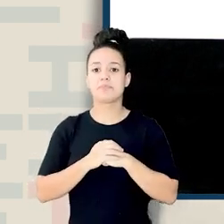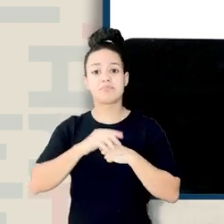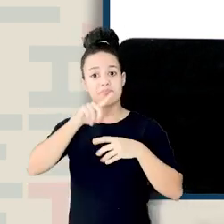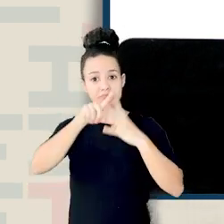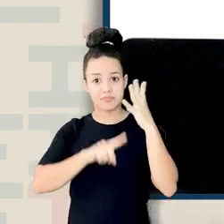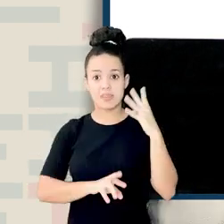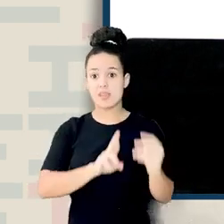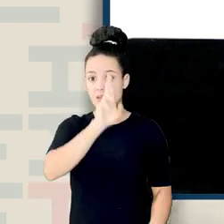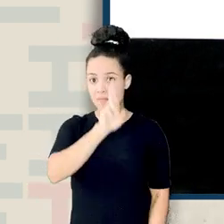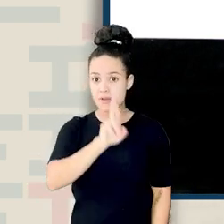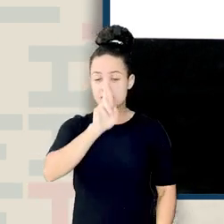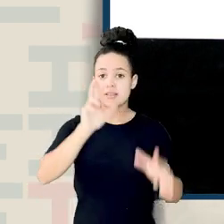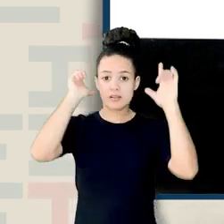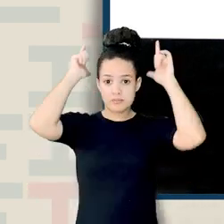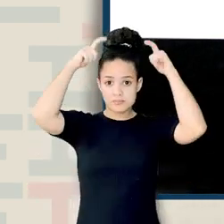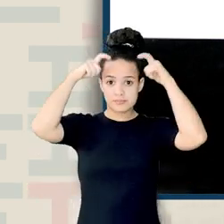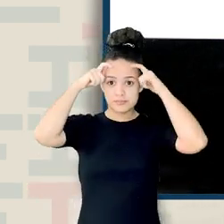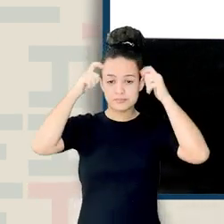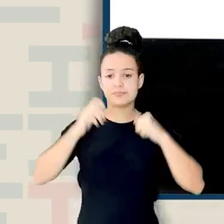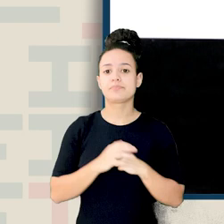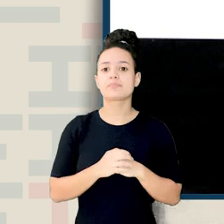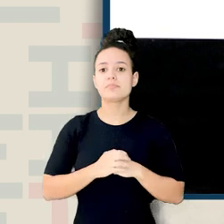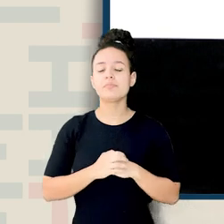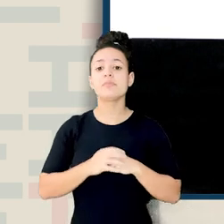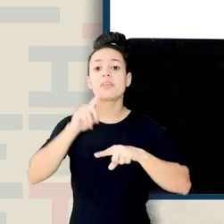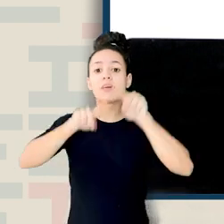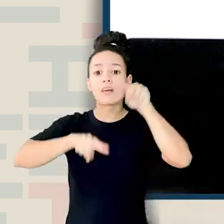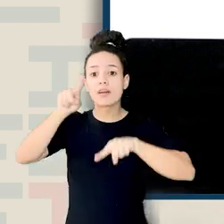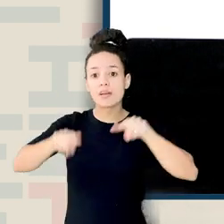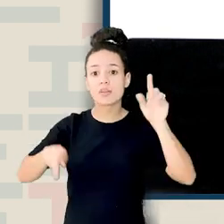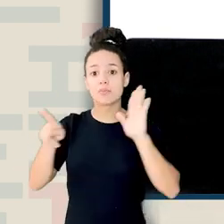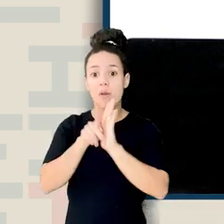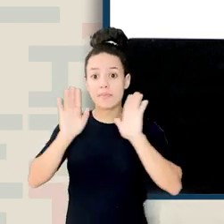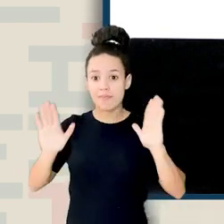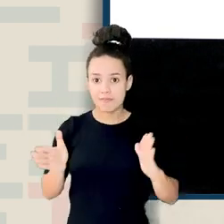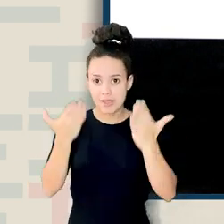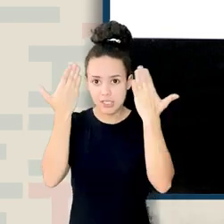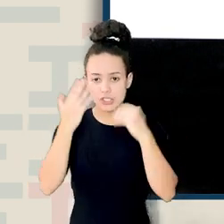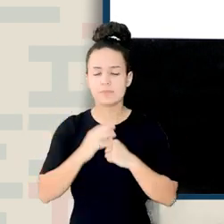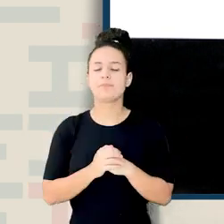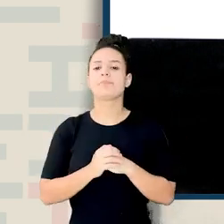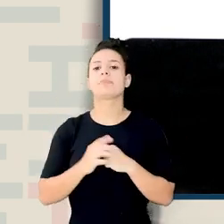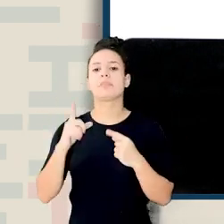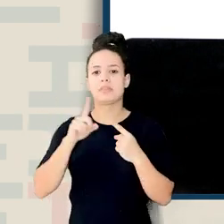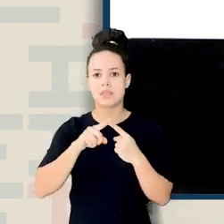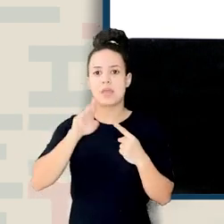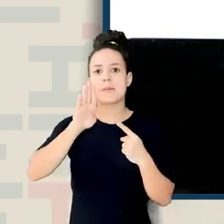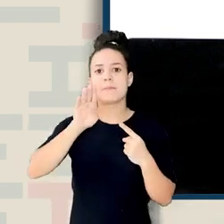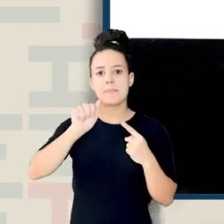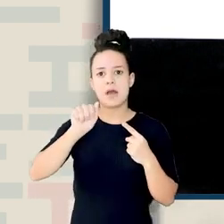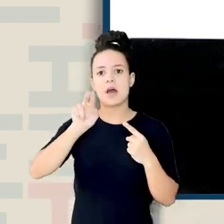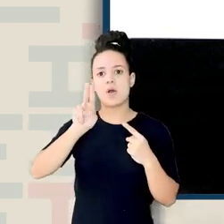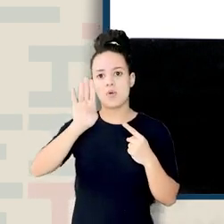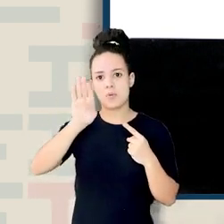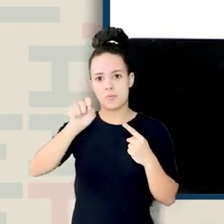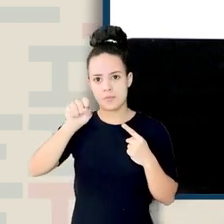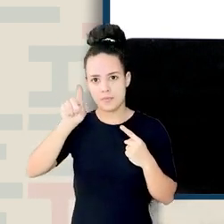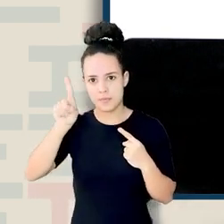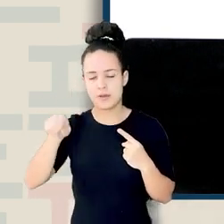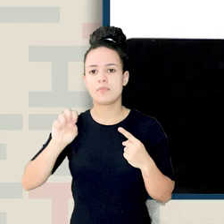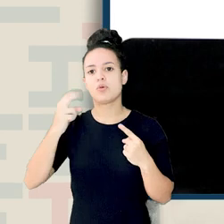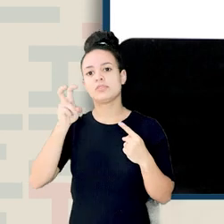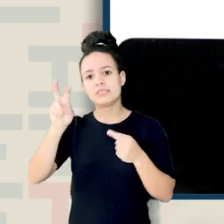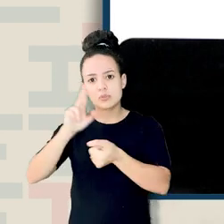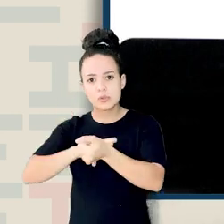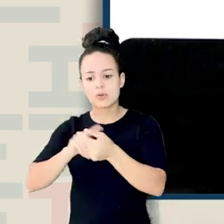os toques de coroação. Das variações dos toques festivos, nós vamos ter o baobá, ou 5 toques, baião